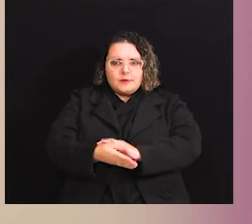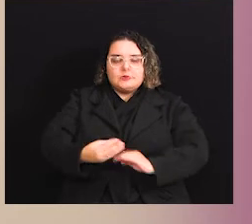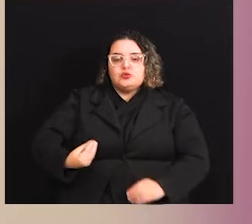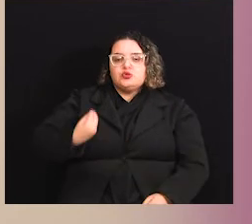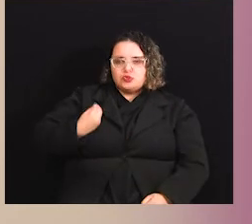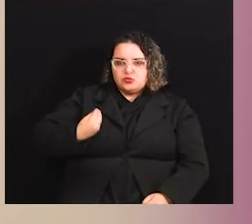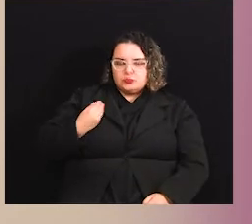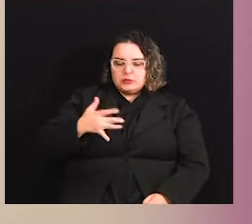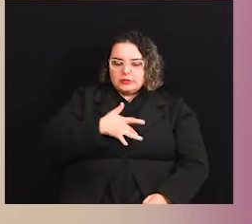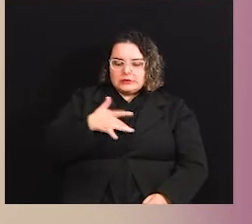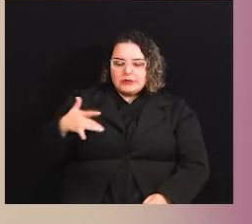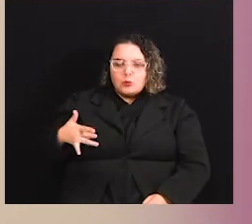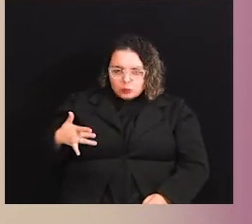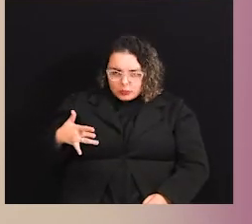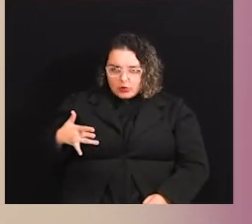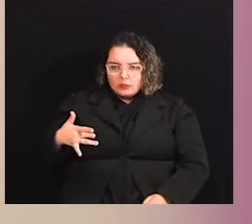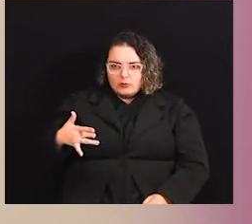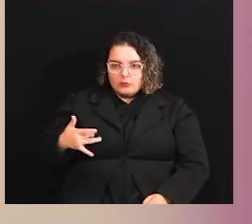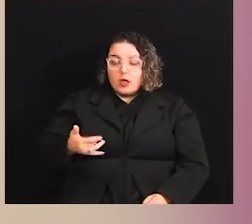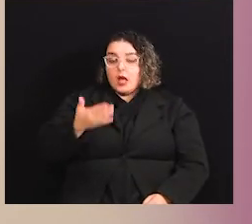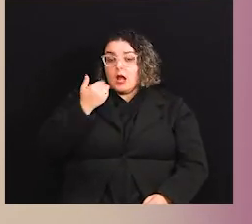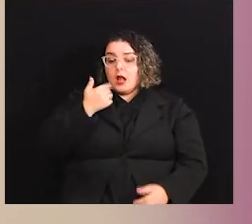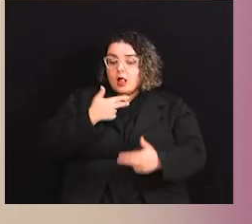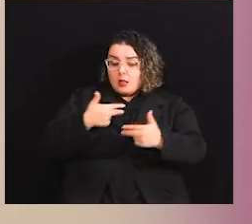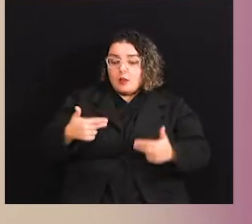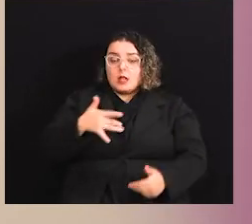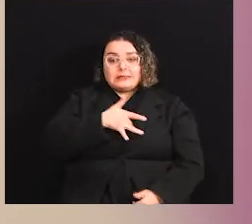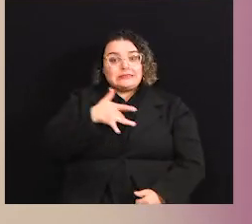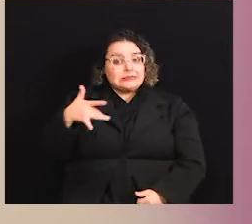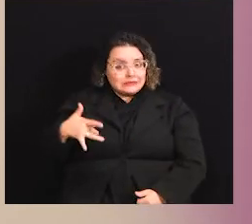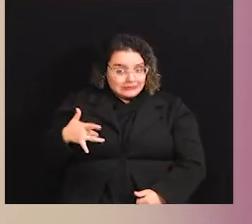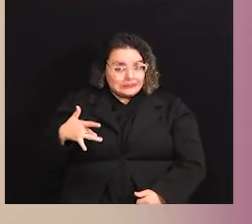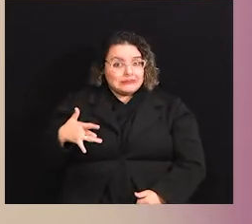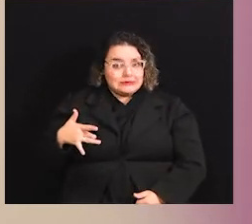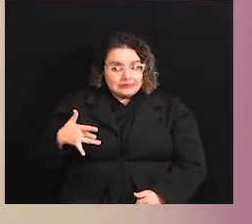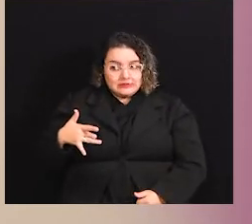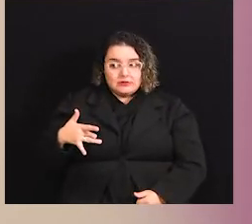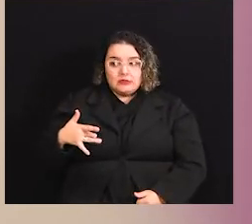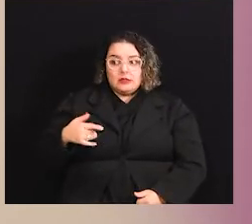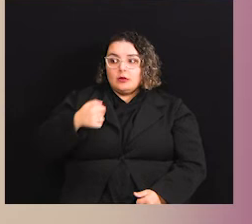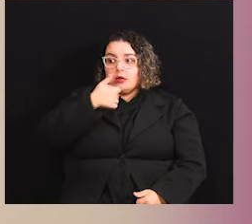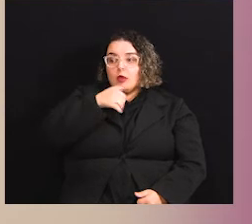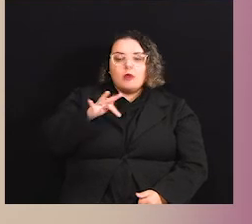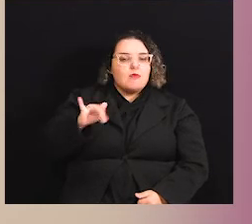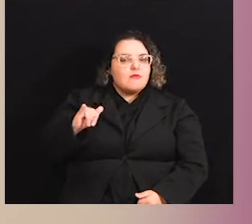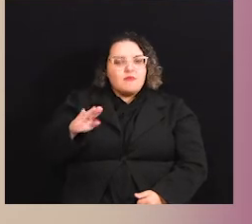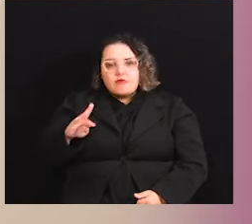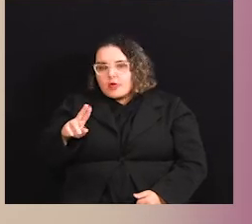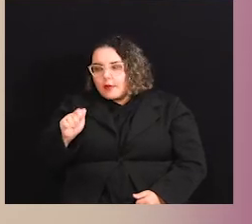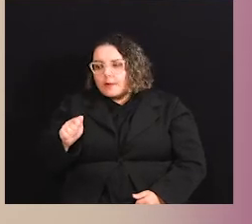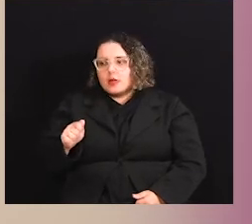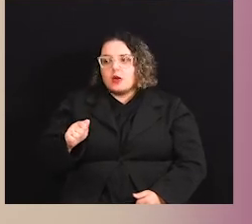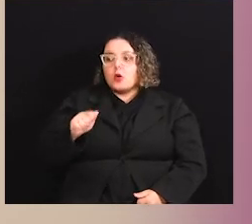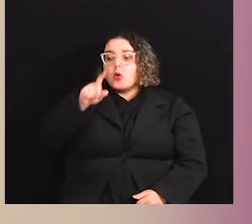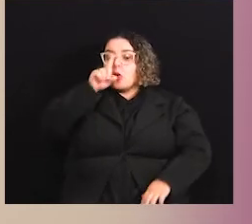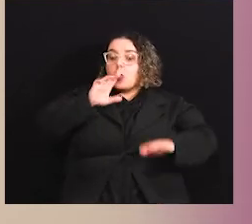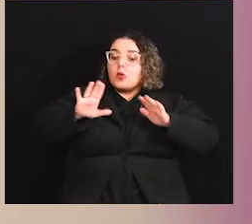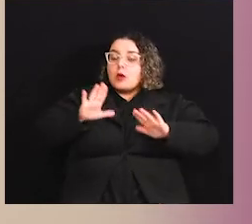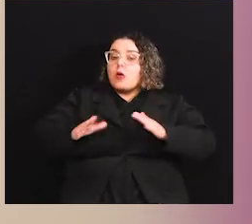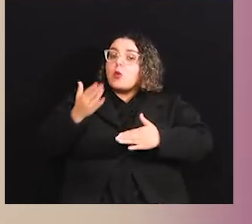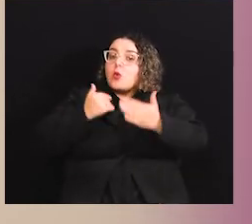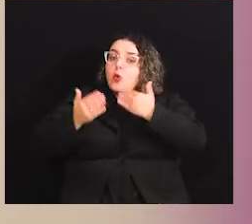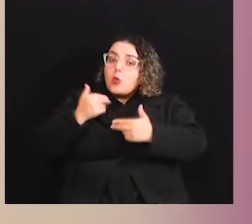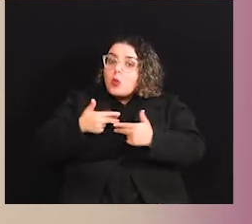vida saudável, um hábito alimentar saudável, dieta com fibra, tomando cuidado com aquilo que se